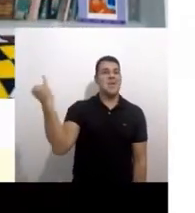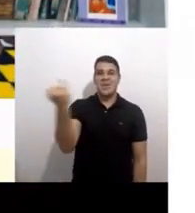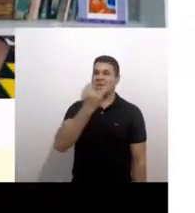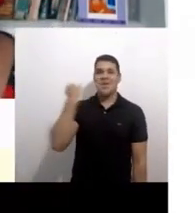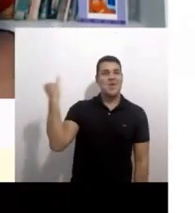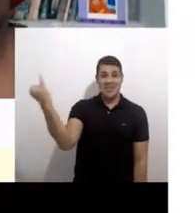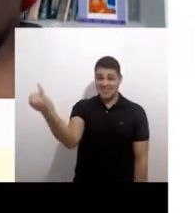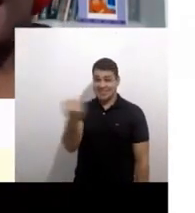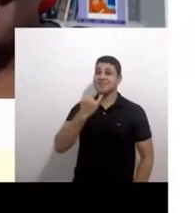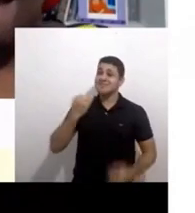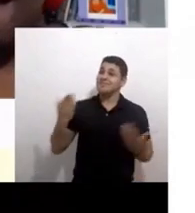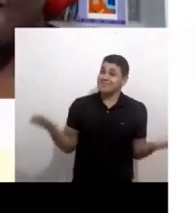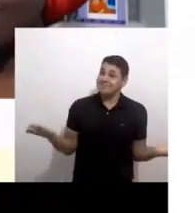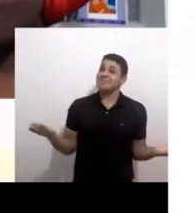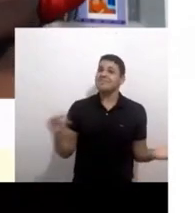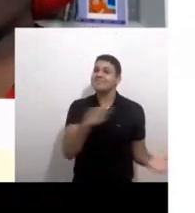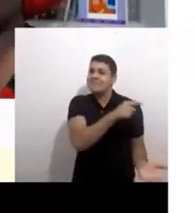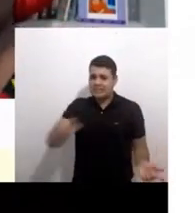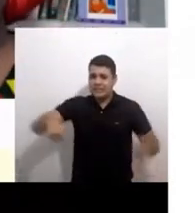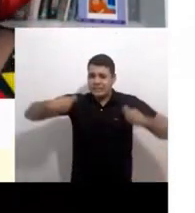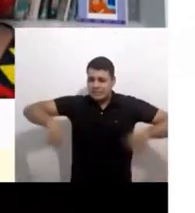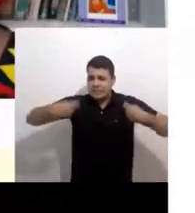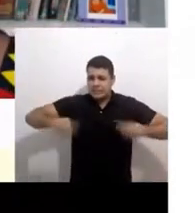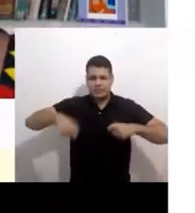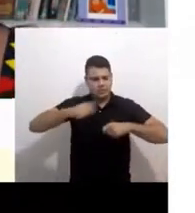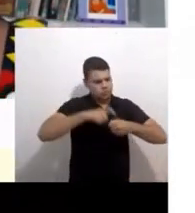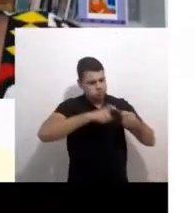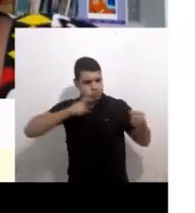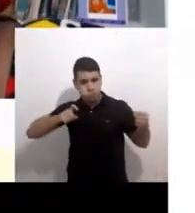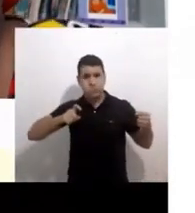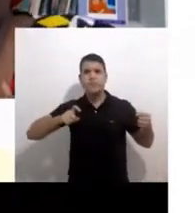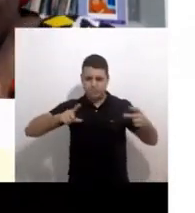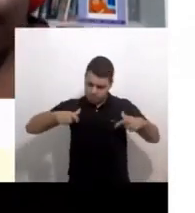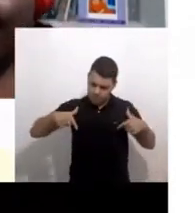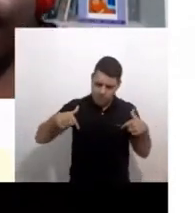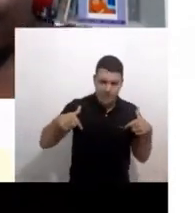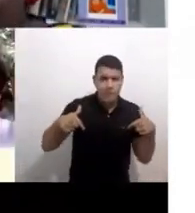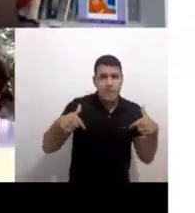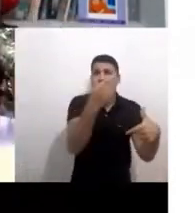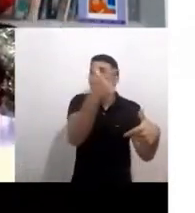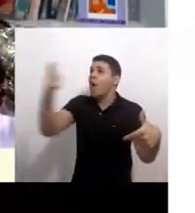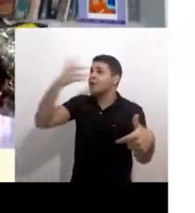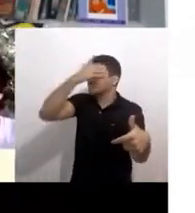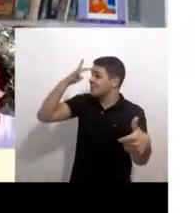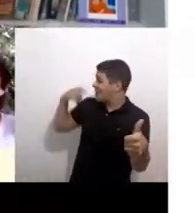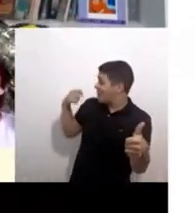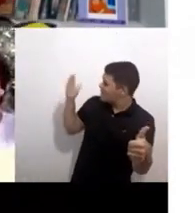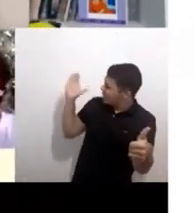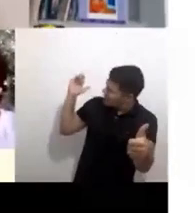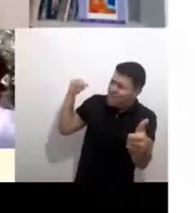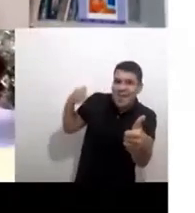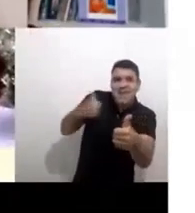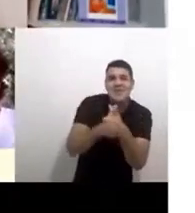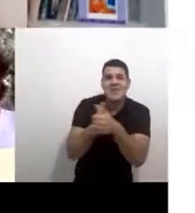Safira deve então começar outros vão te acompanhar